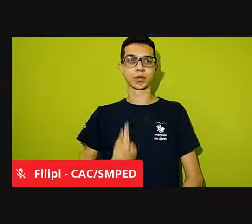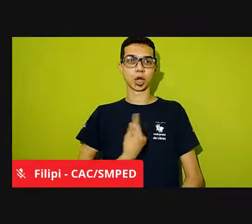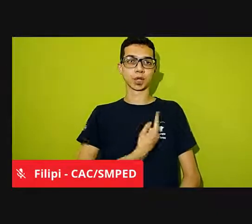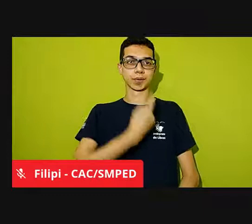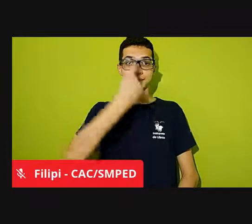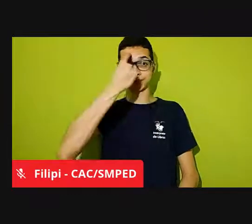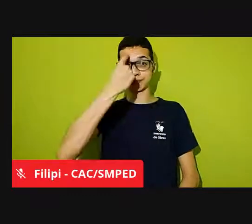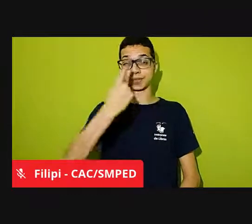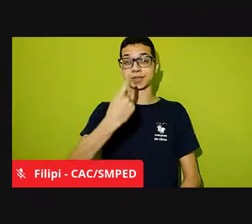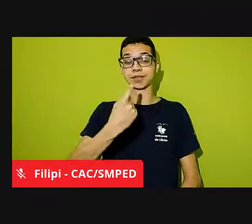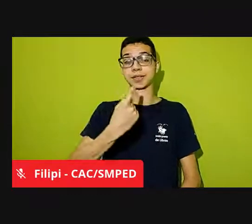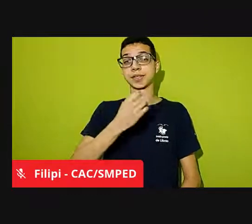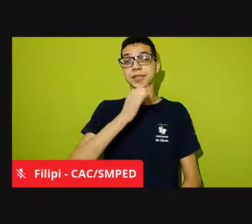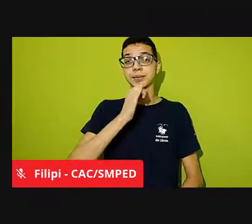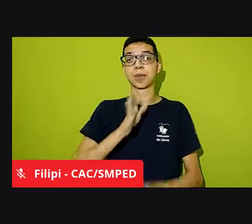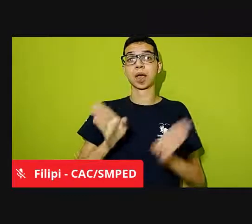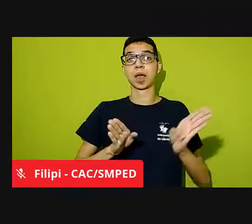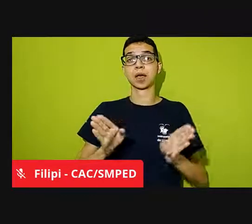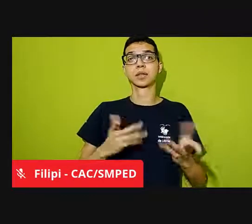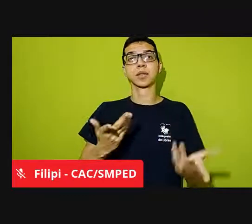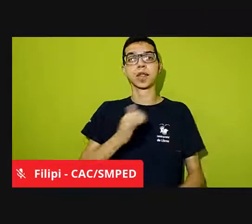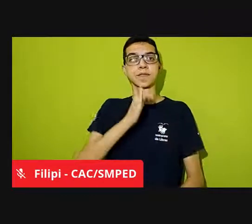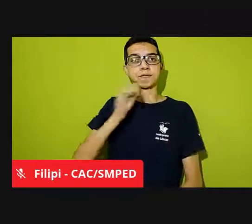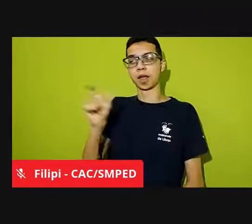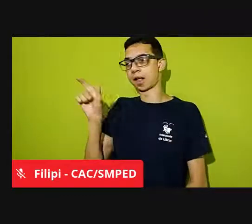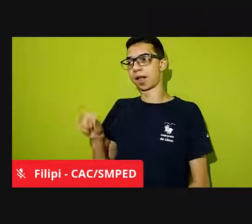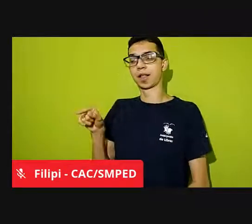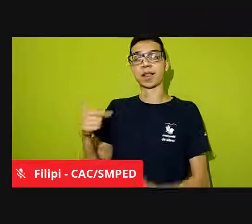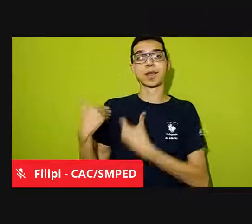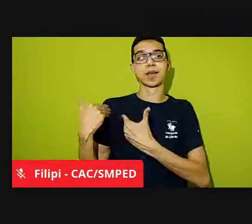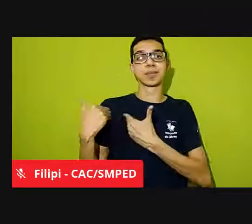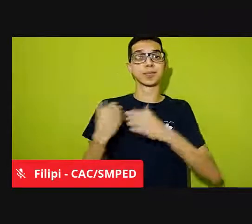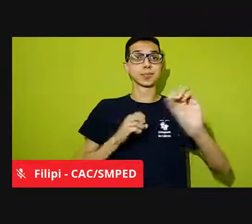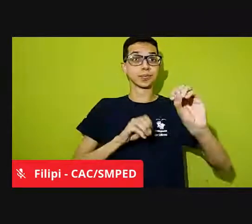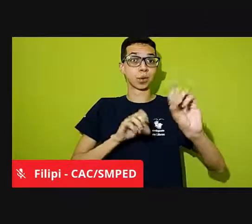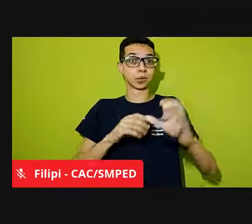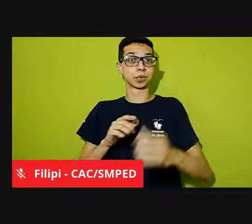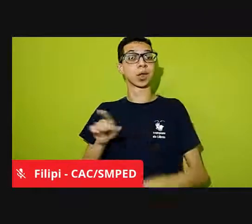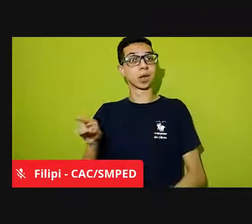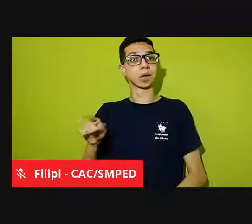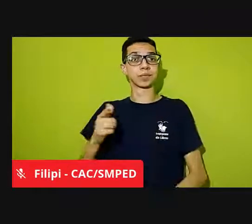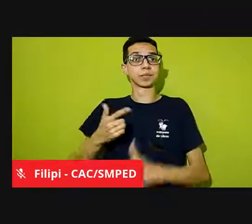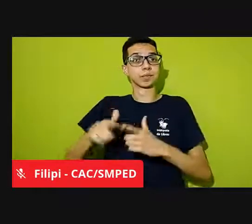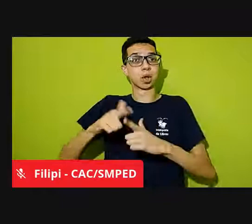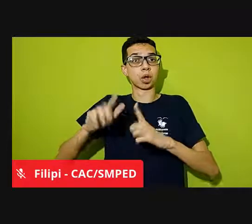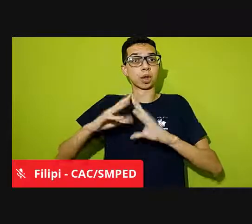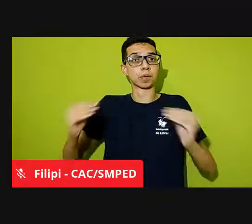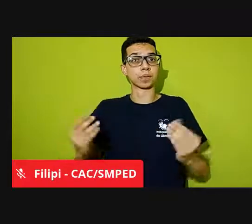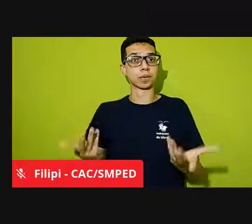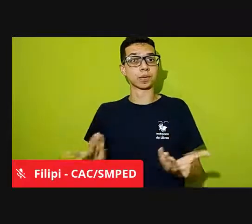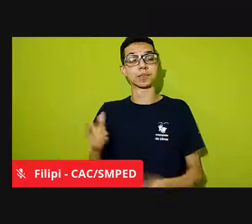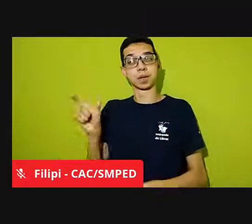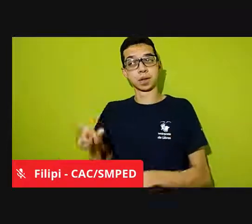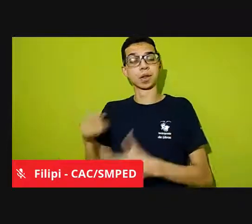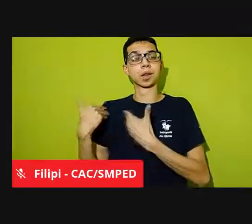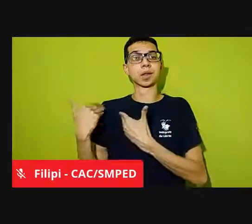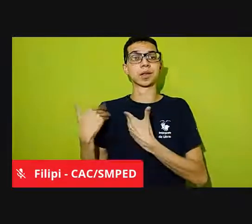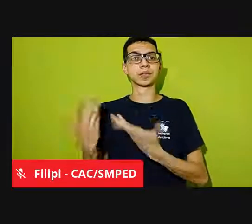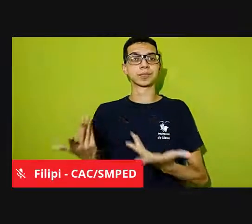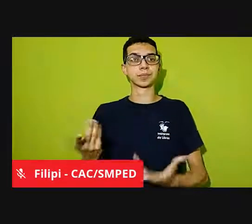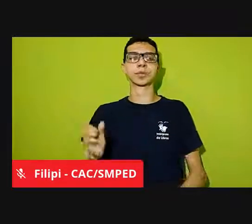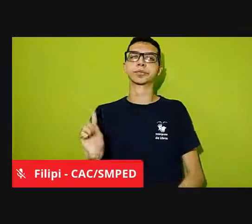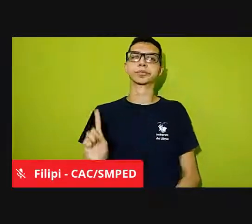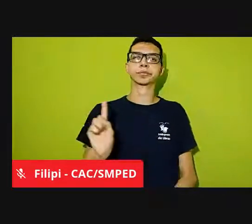alguém do educativo ali que, né, a galera deve resolver. E aí vai um educador, uma educadora, trocar